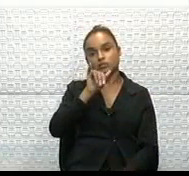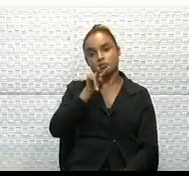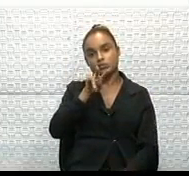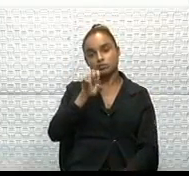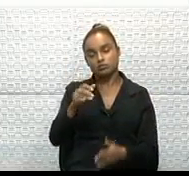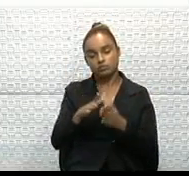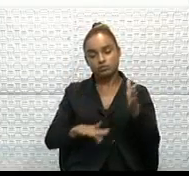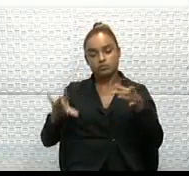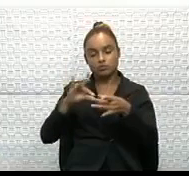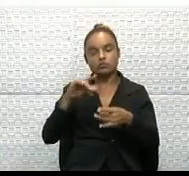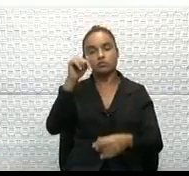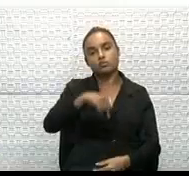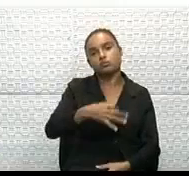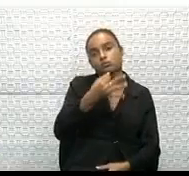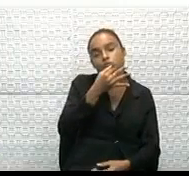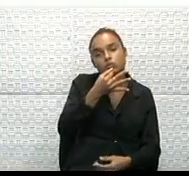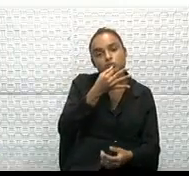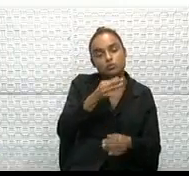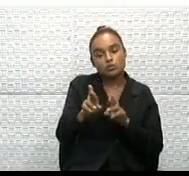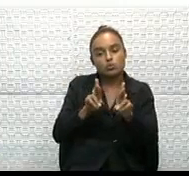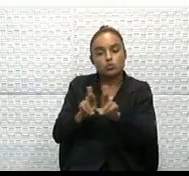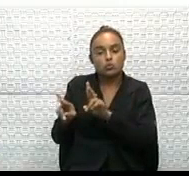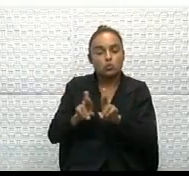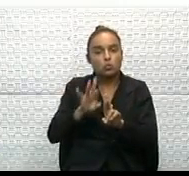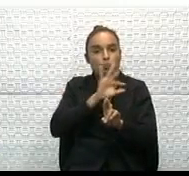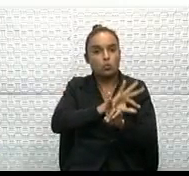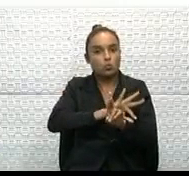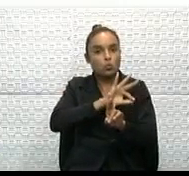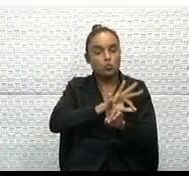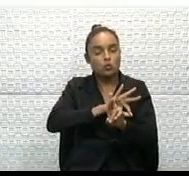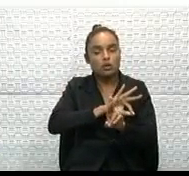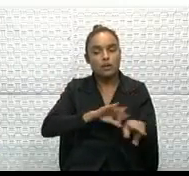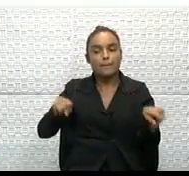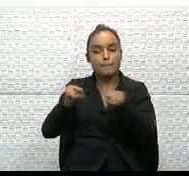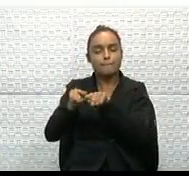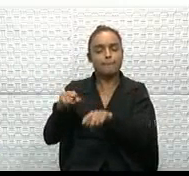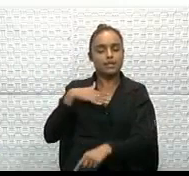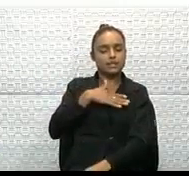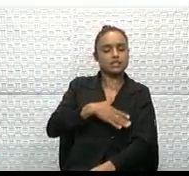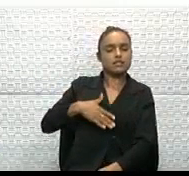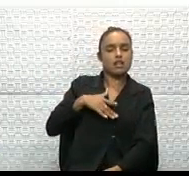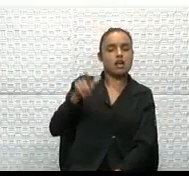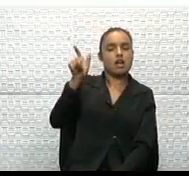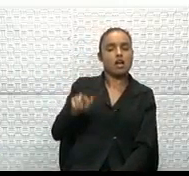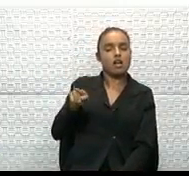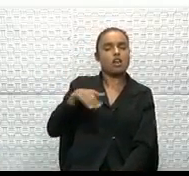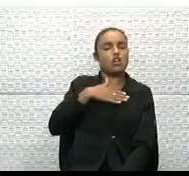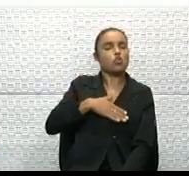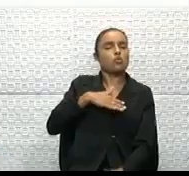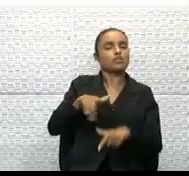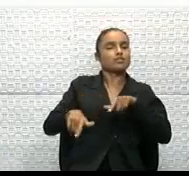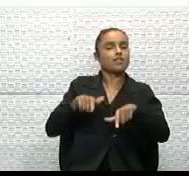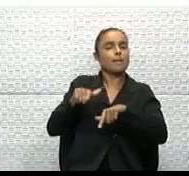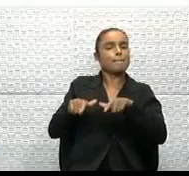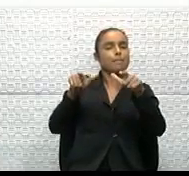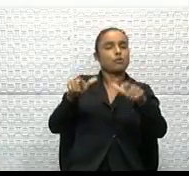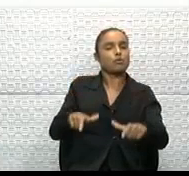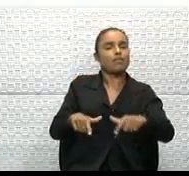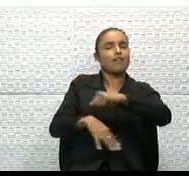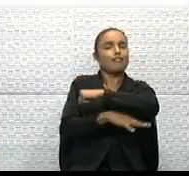As condições em relação à remuneração e em relação às condições de trabalho. Então,